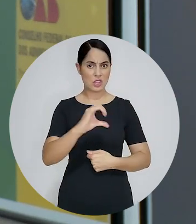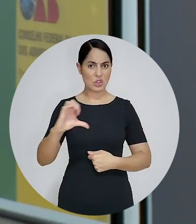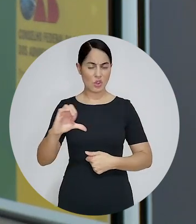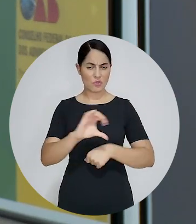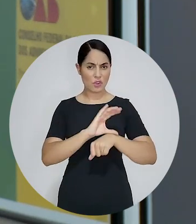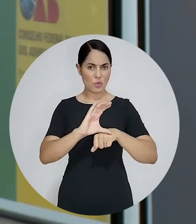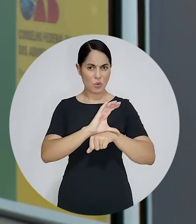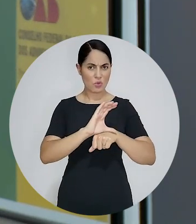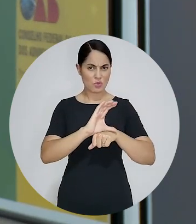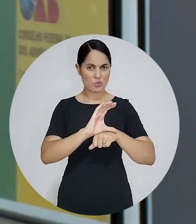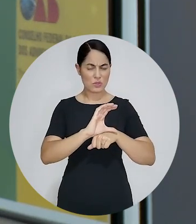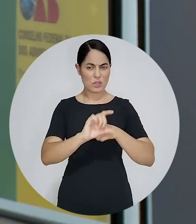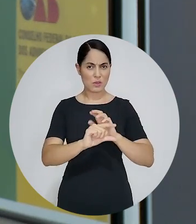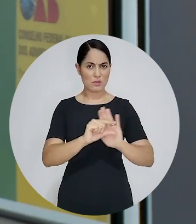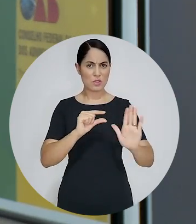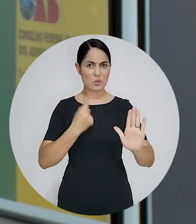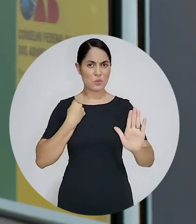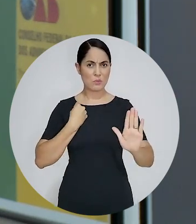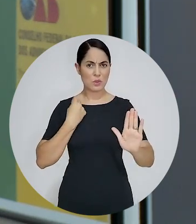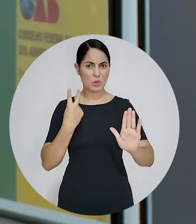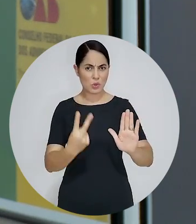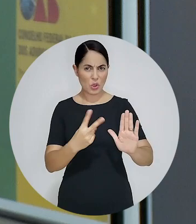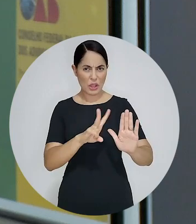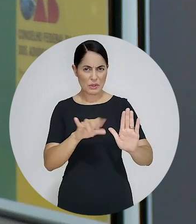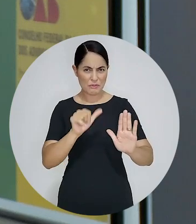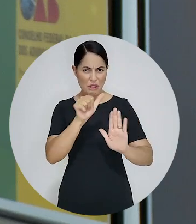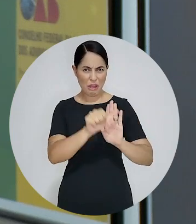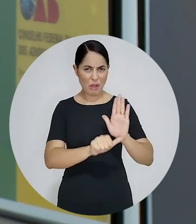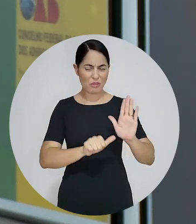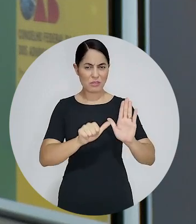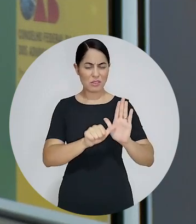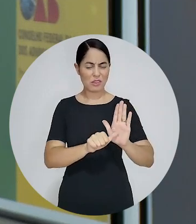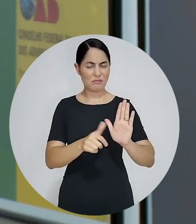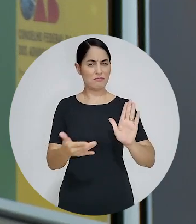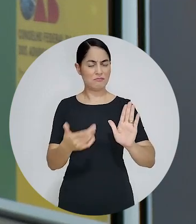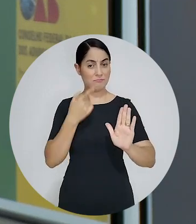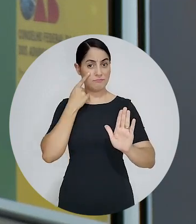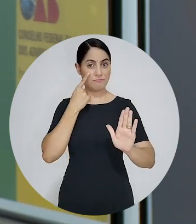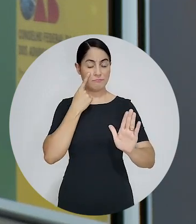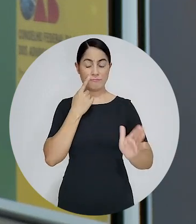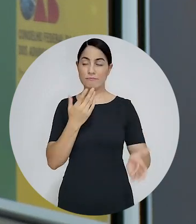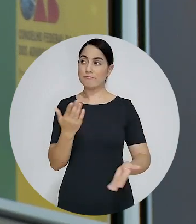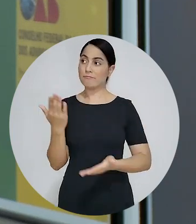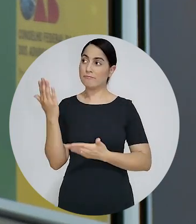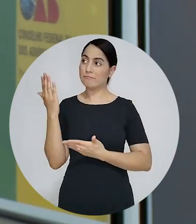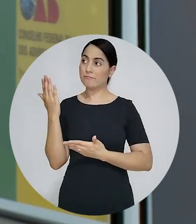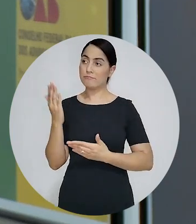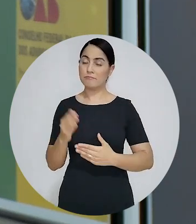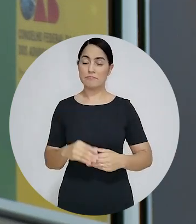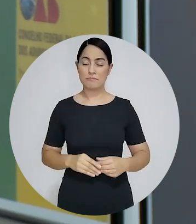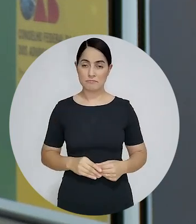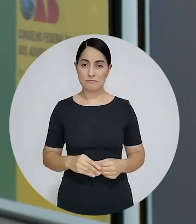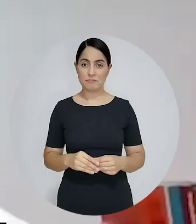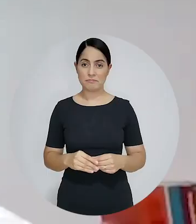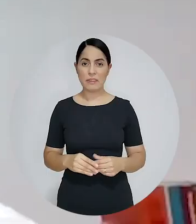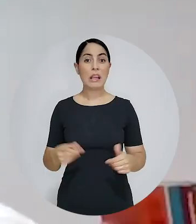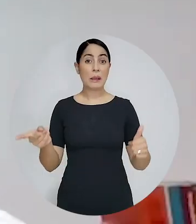109, inciso 2º da Constituição Federal, que define a competência da Justiça Federal.